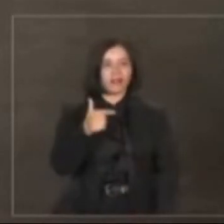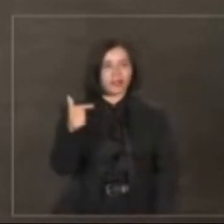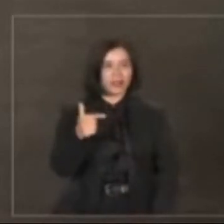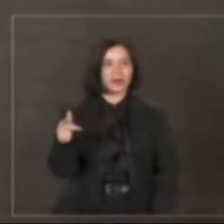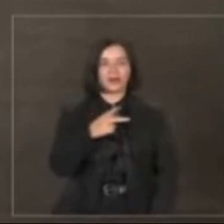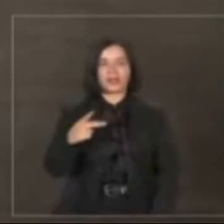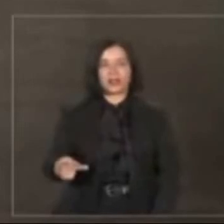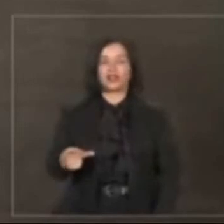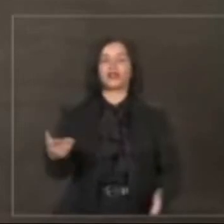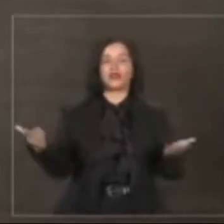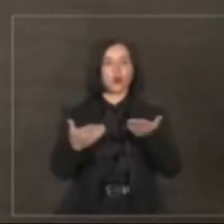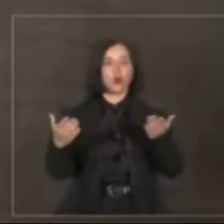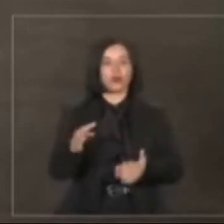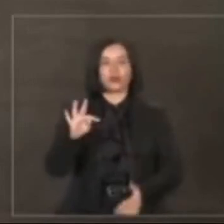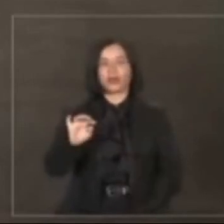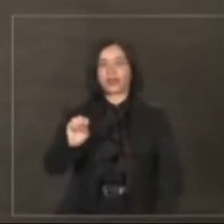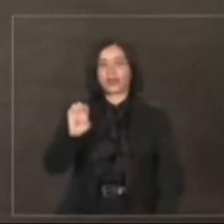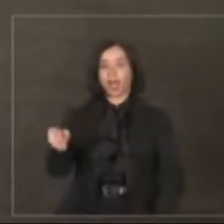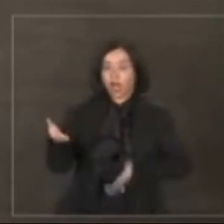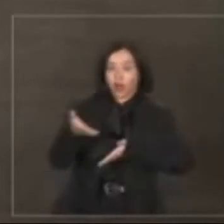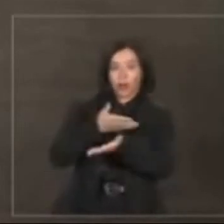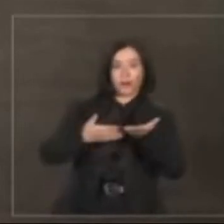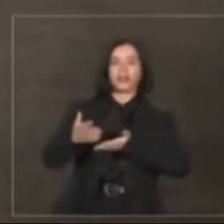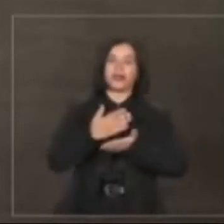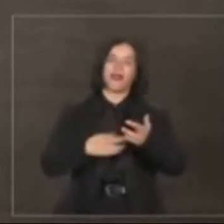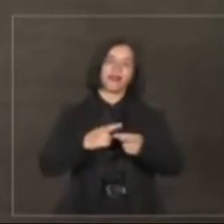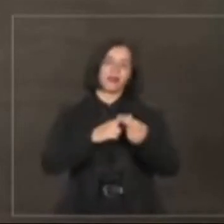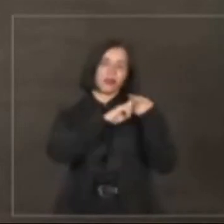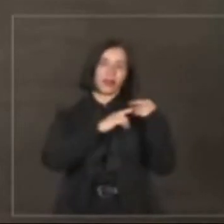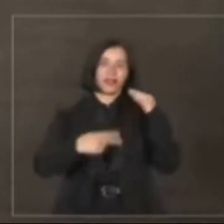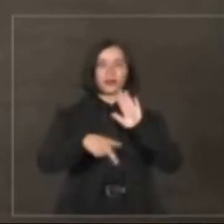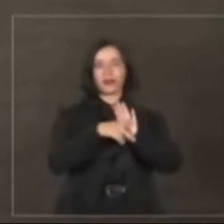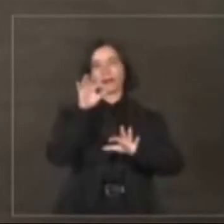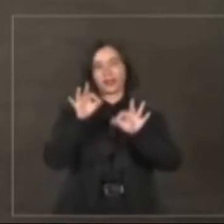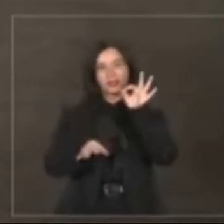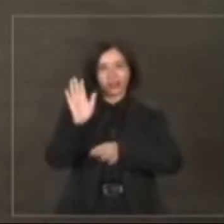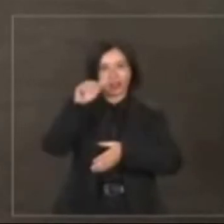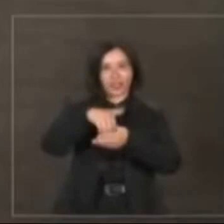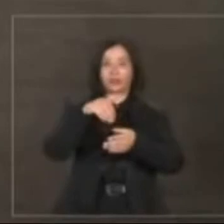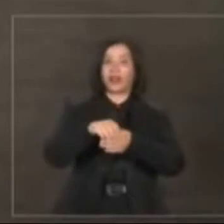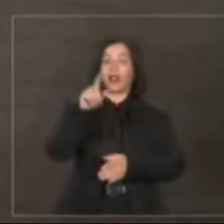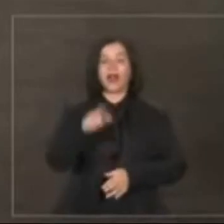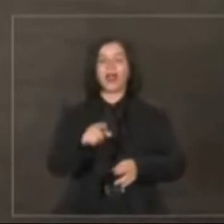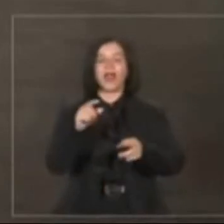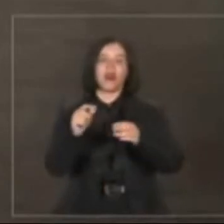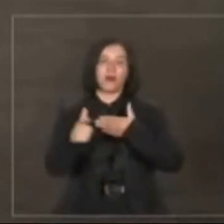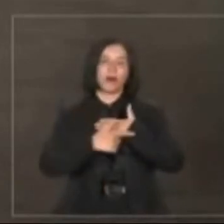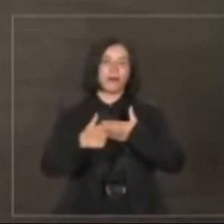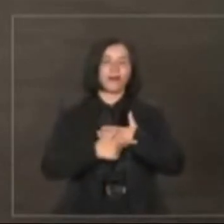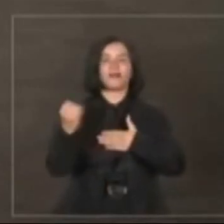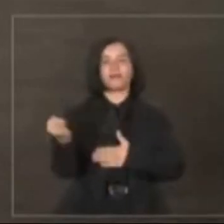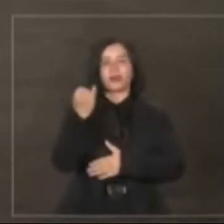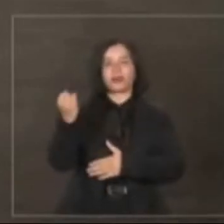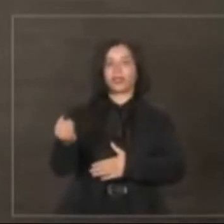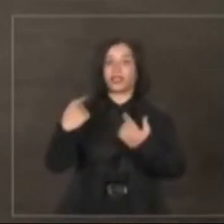da Casa, porque compartilhar responsabilidades próprias na Justiça Eleitoral é um encargo que demanda aliança, sem a